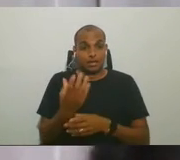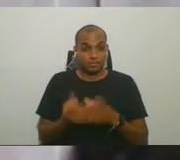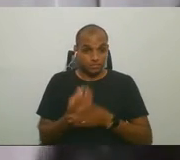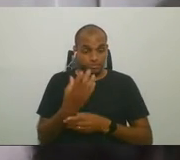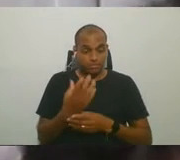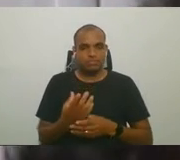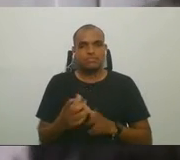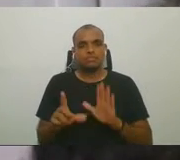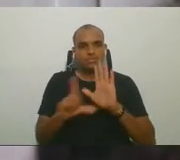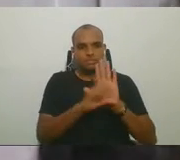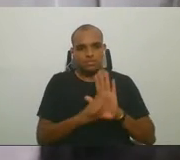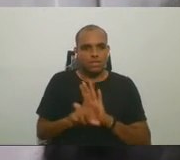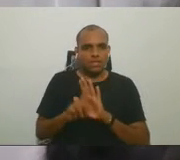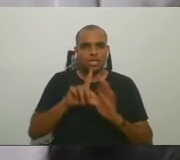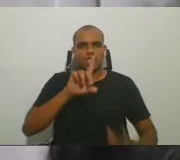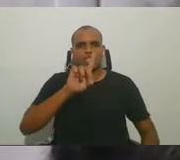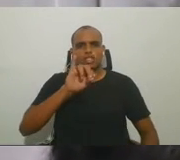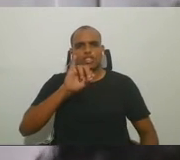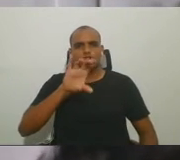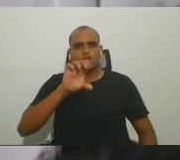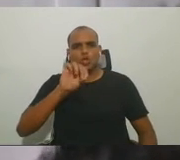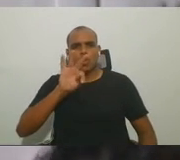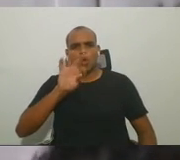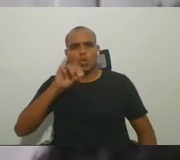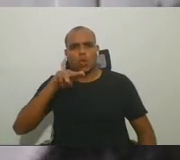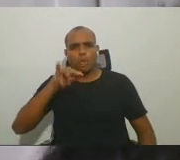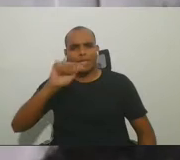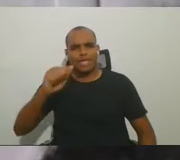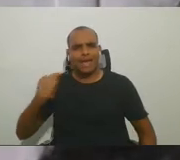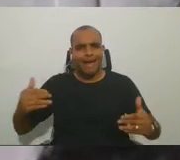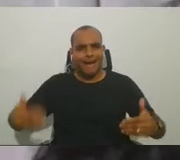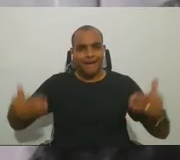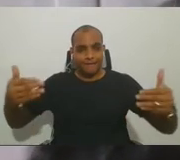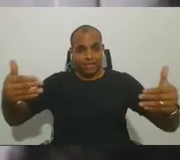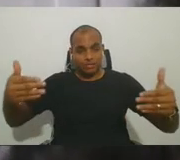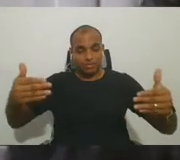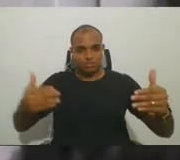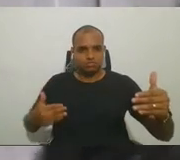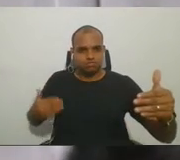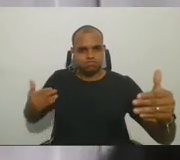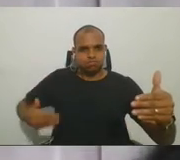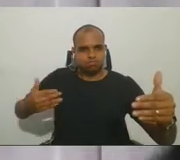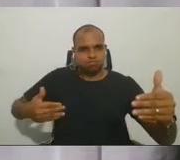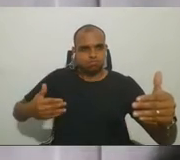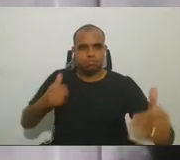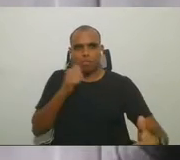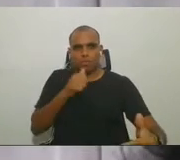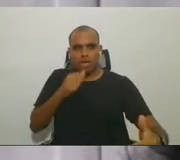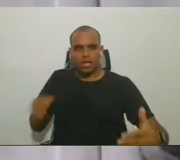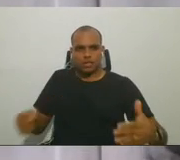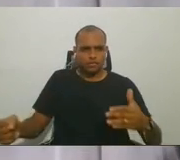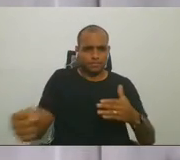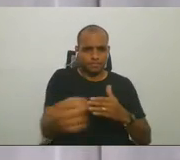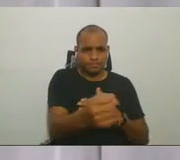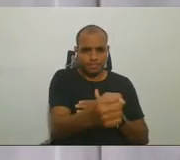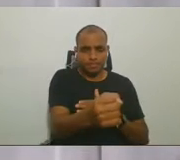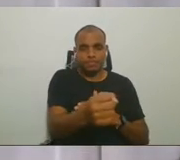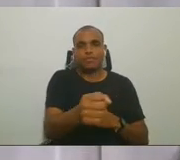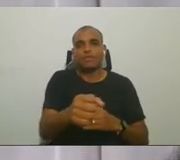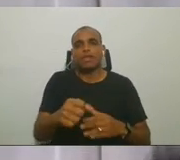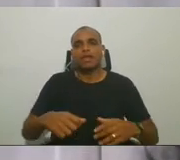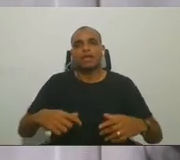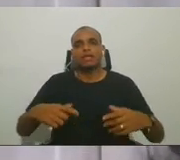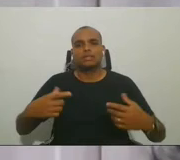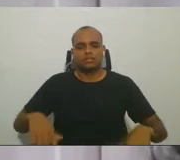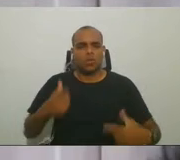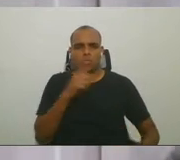a dicotomia entre os avanços desiguais na incursão das mulheres em posições